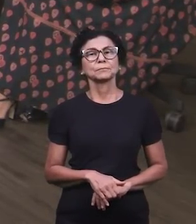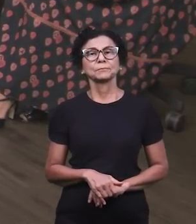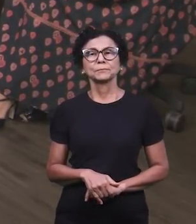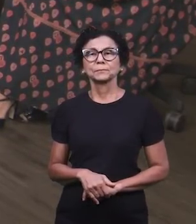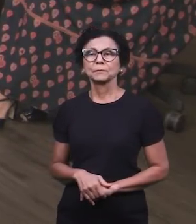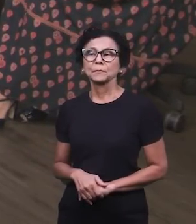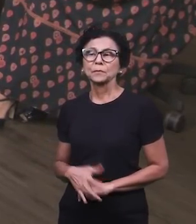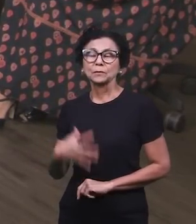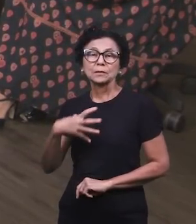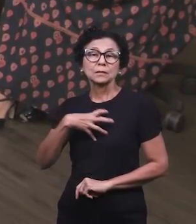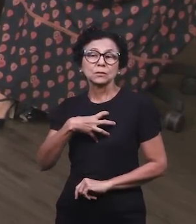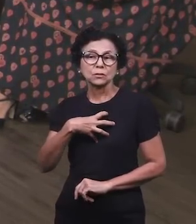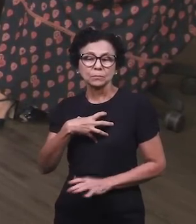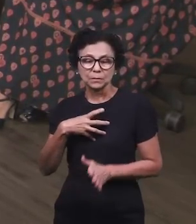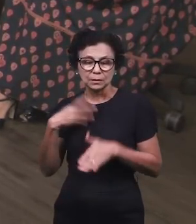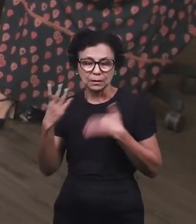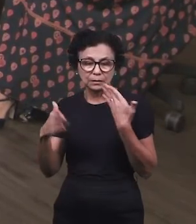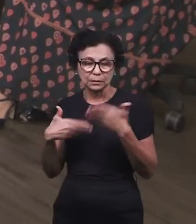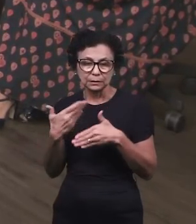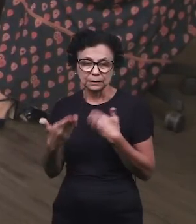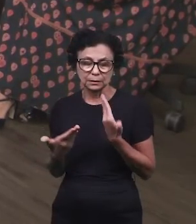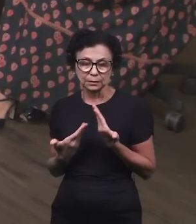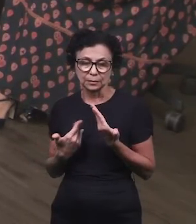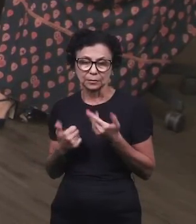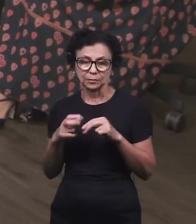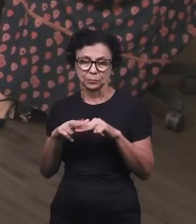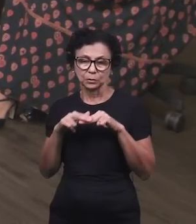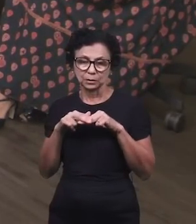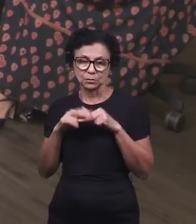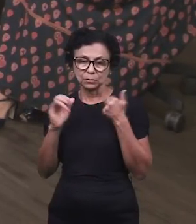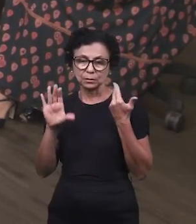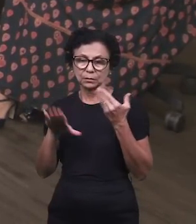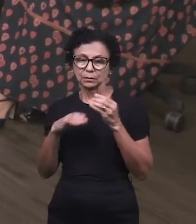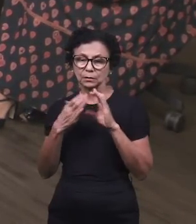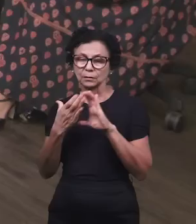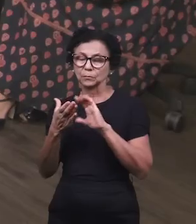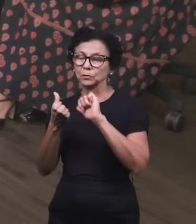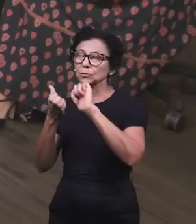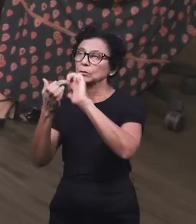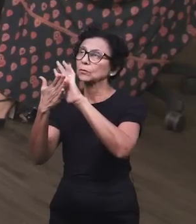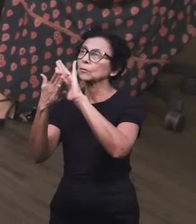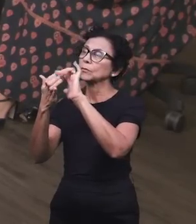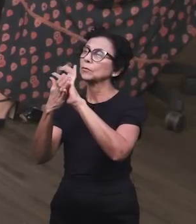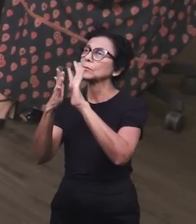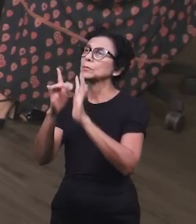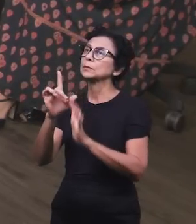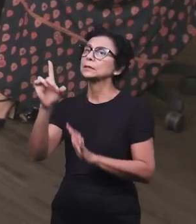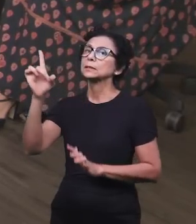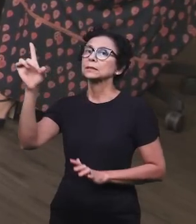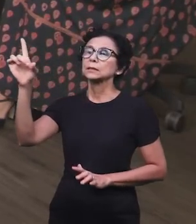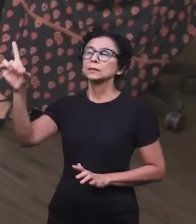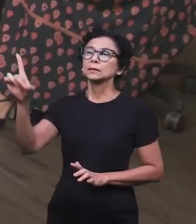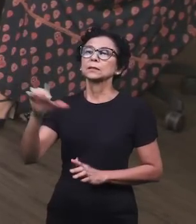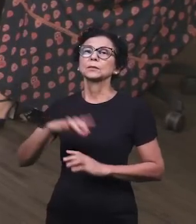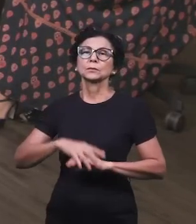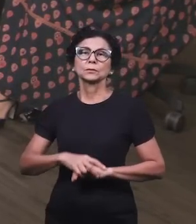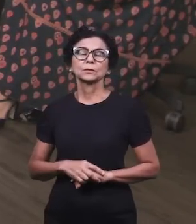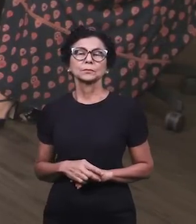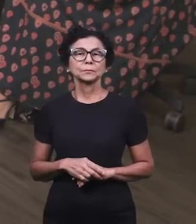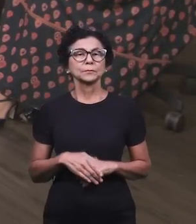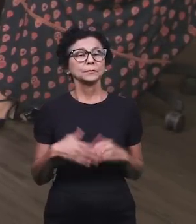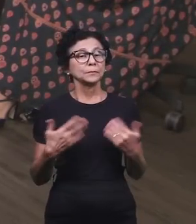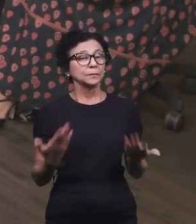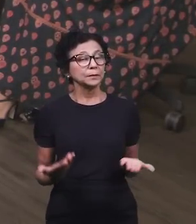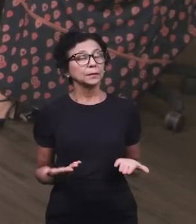se expressa através da alma remida. Então, isso vem da operação do Senhor, como nós falamos, e